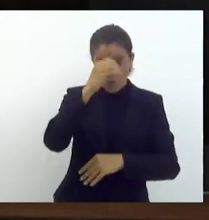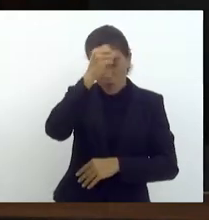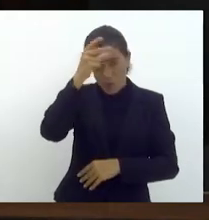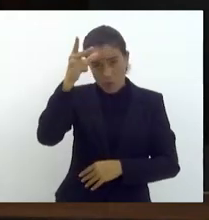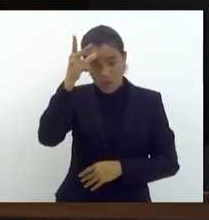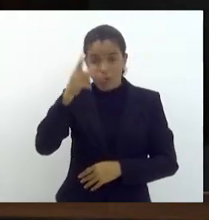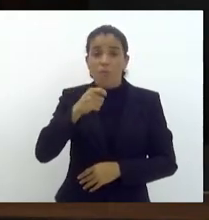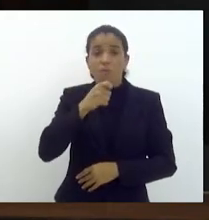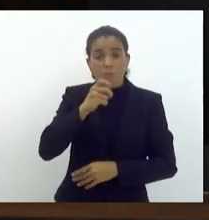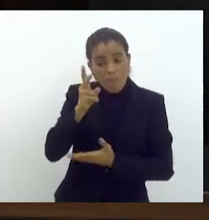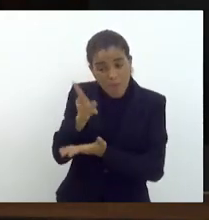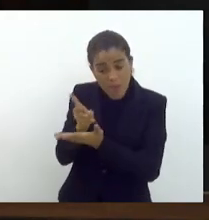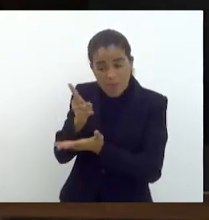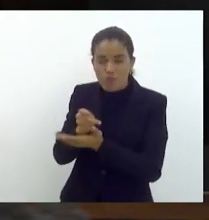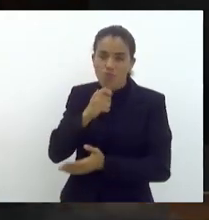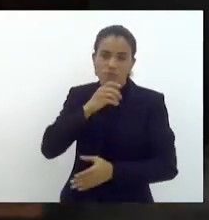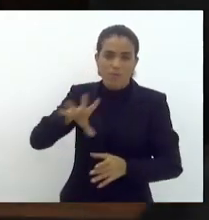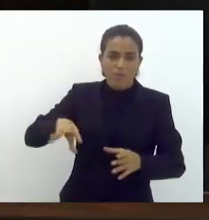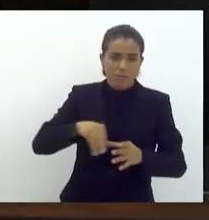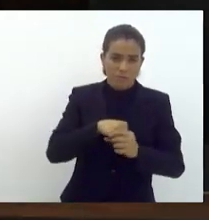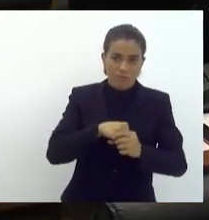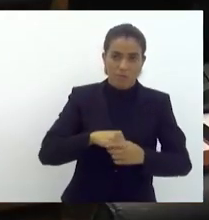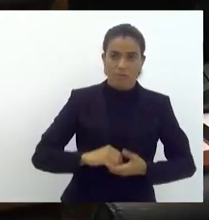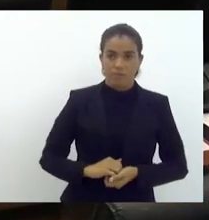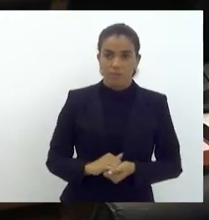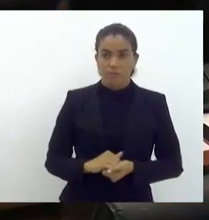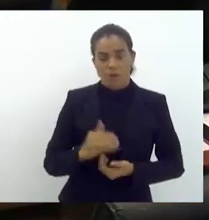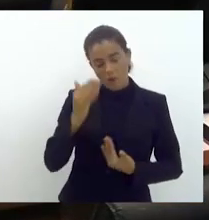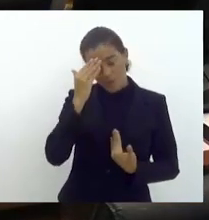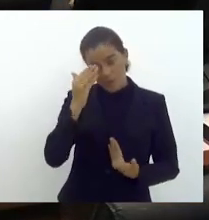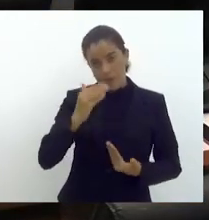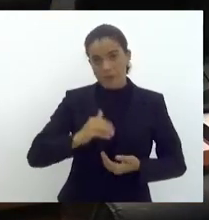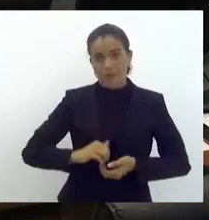do projeto citado por vossa excelência